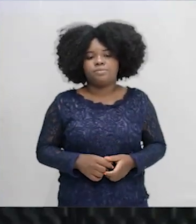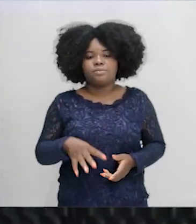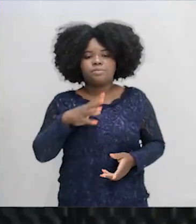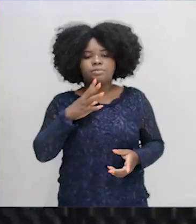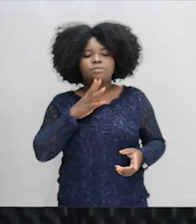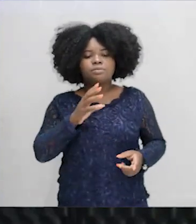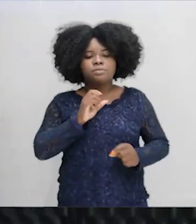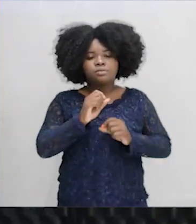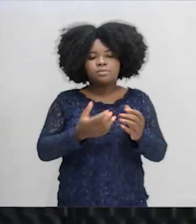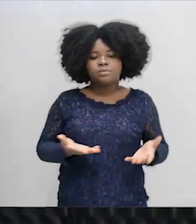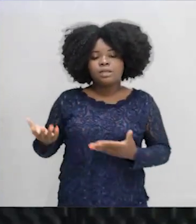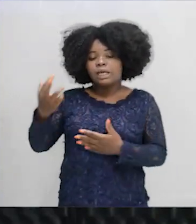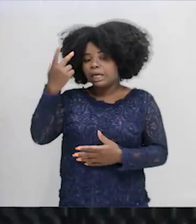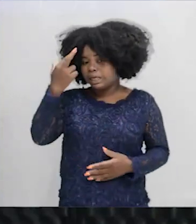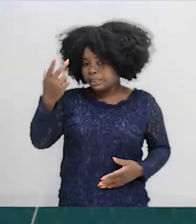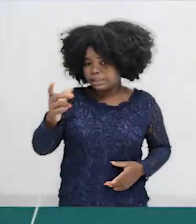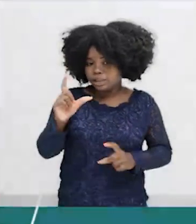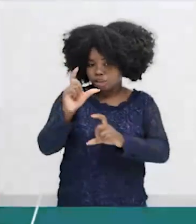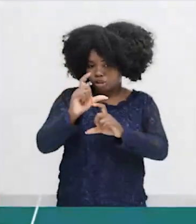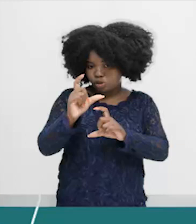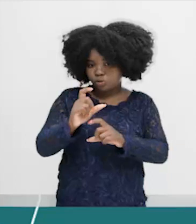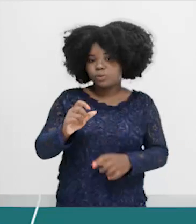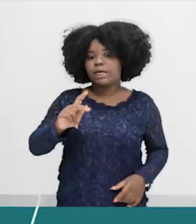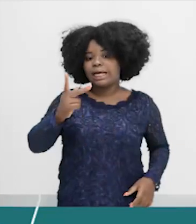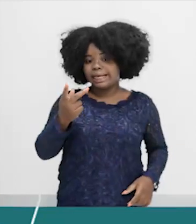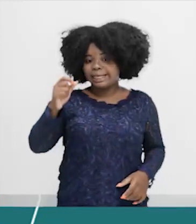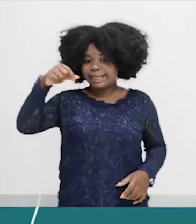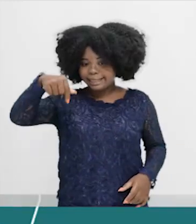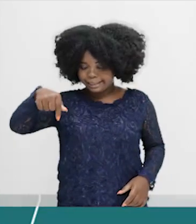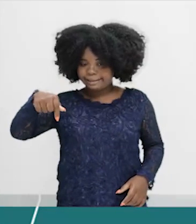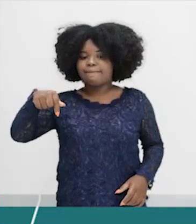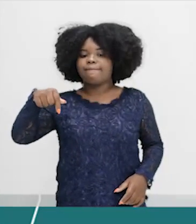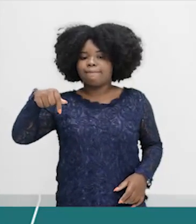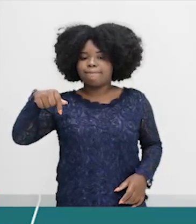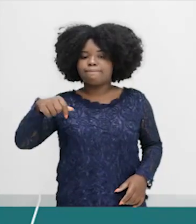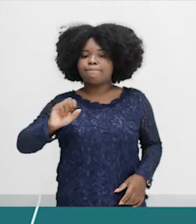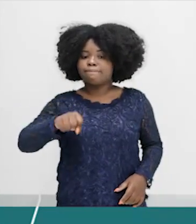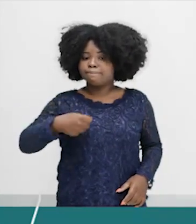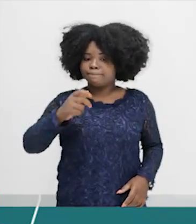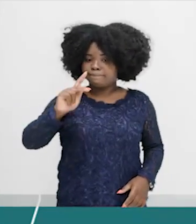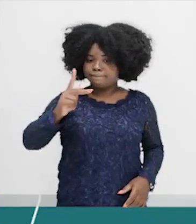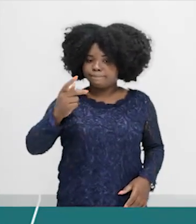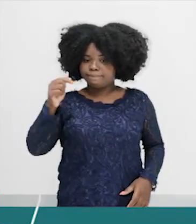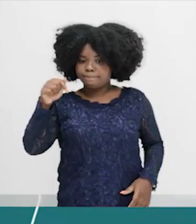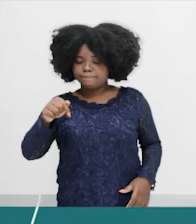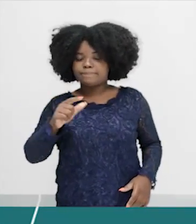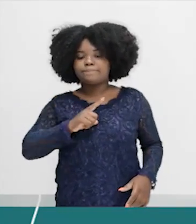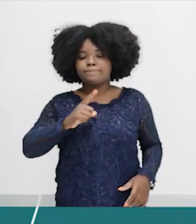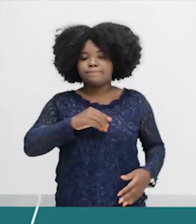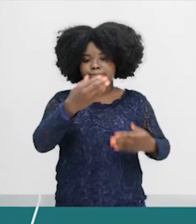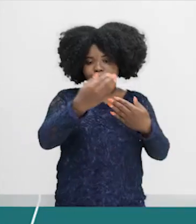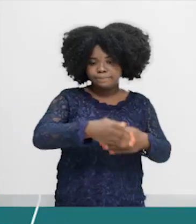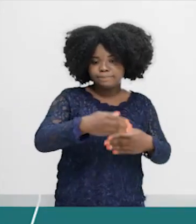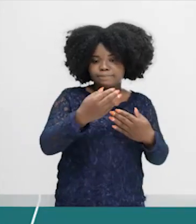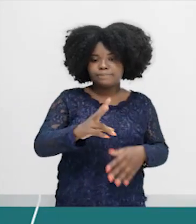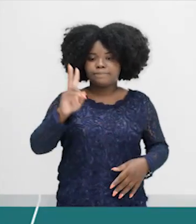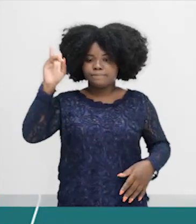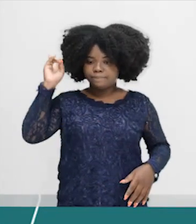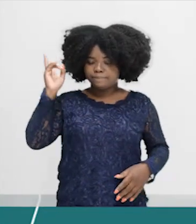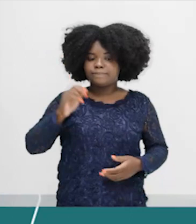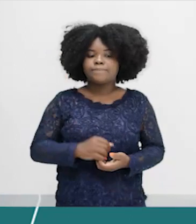exemplo, as histórias em quadrinhos, elas são recursos narrativos que muitas vezes caem, por exemplo, em provas do Enem e outros vestibulares.